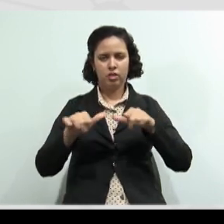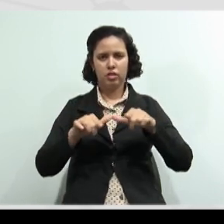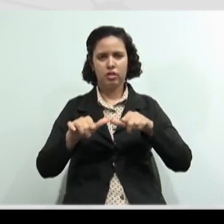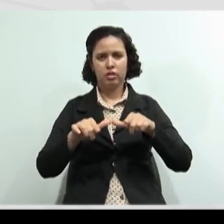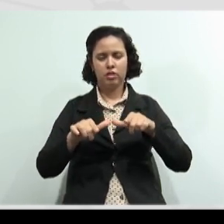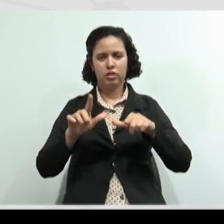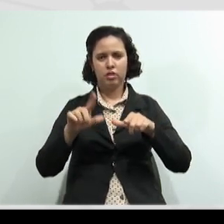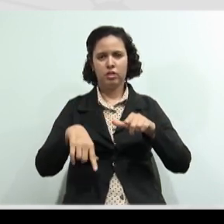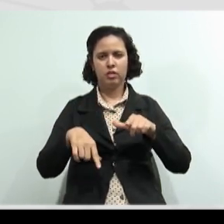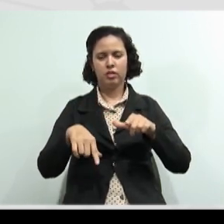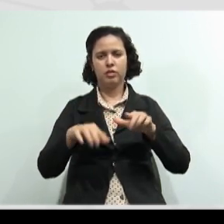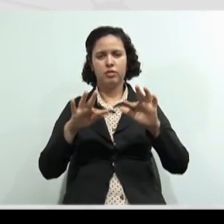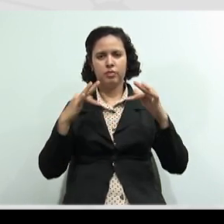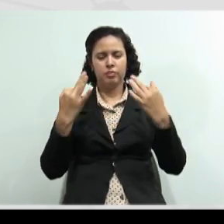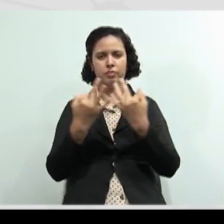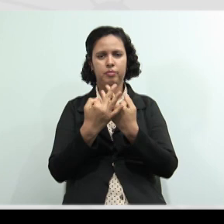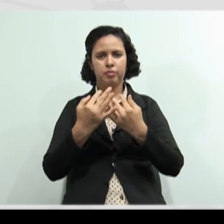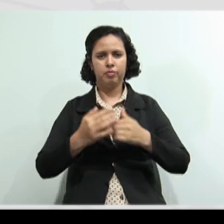parte, familiar.